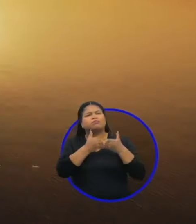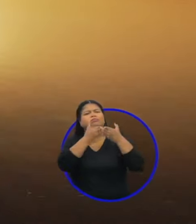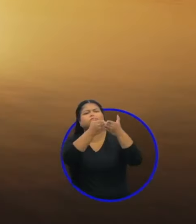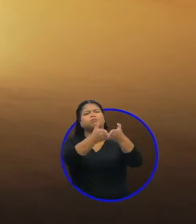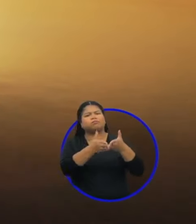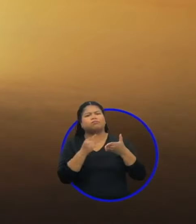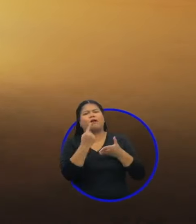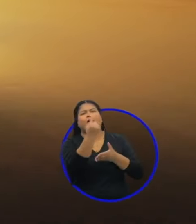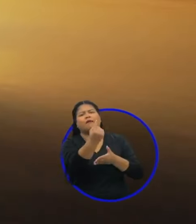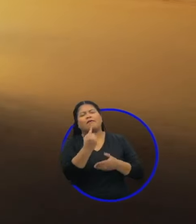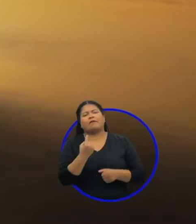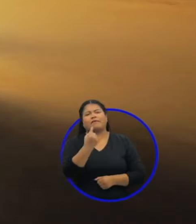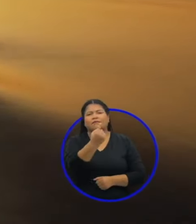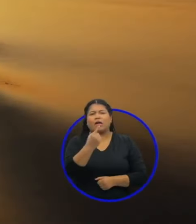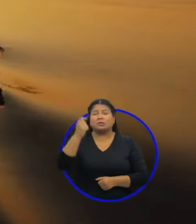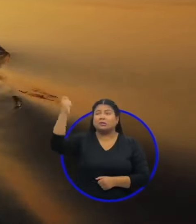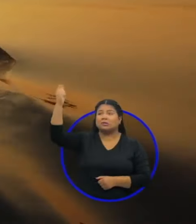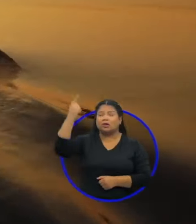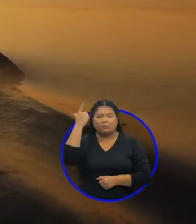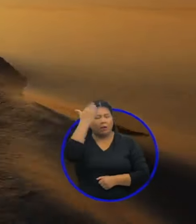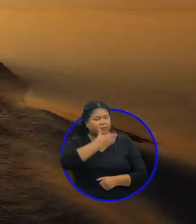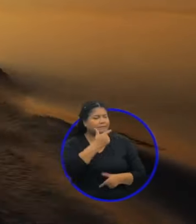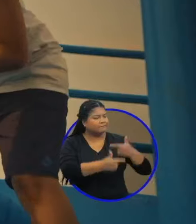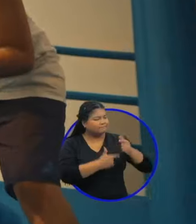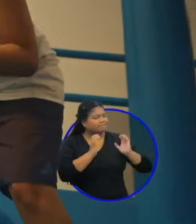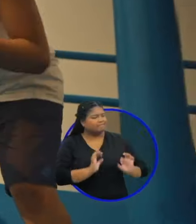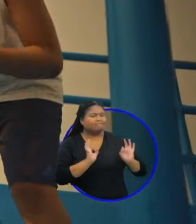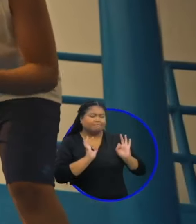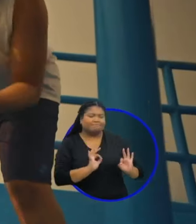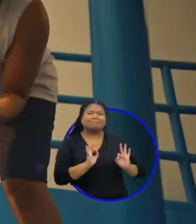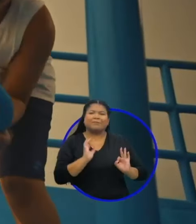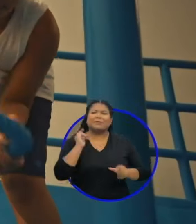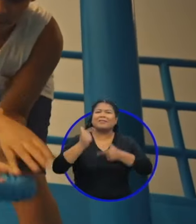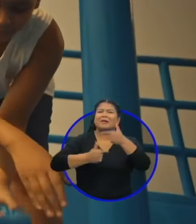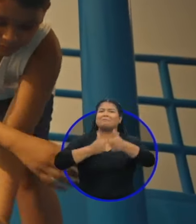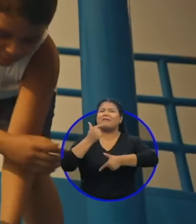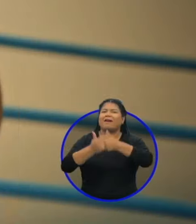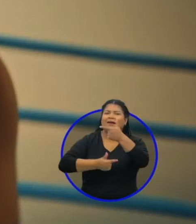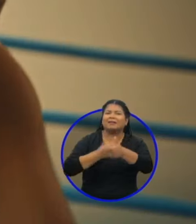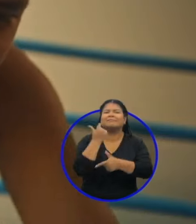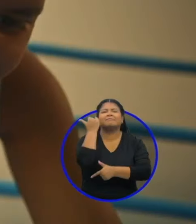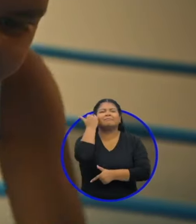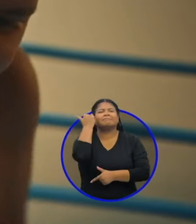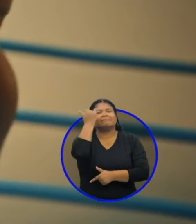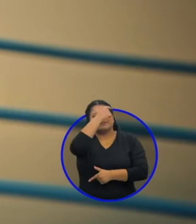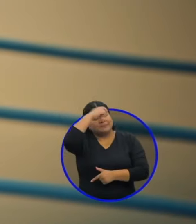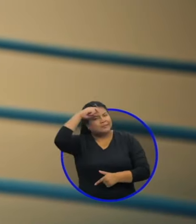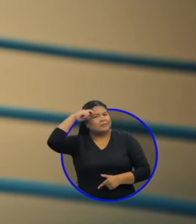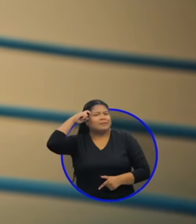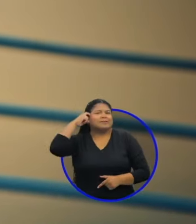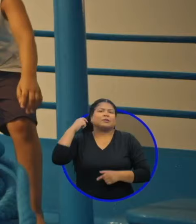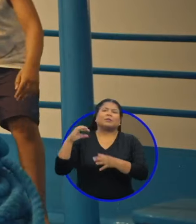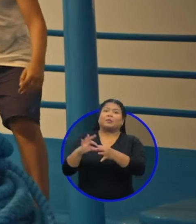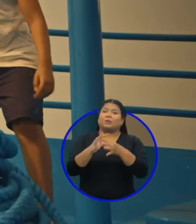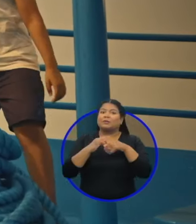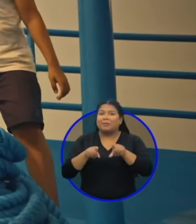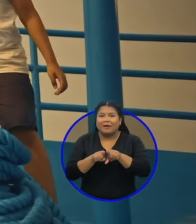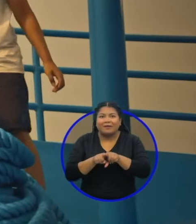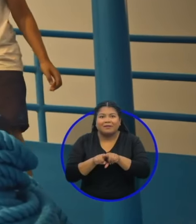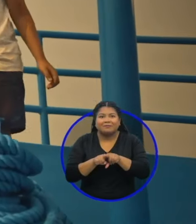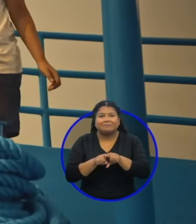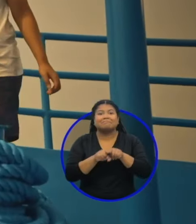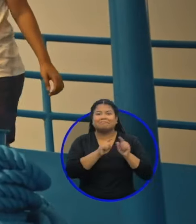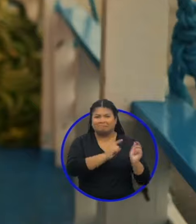madeira, tendo o sol como testemunha de uma vida honesta, de muito trabalho, muito suor e de muita união